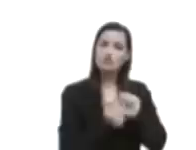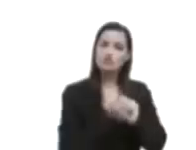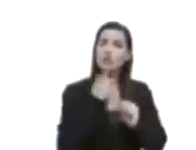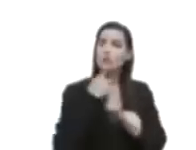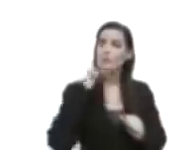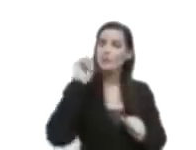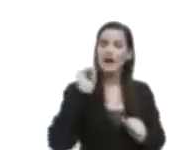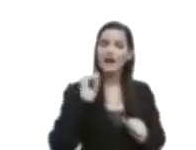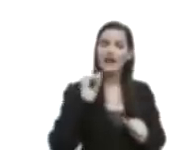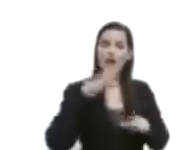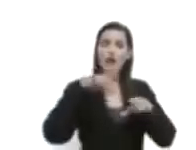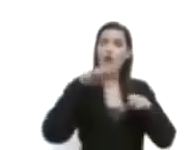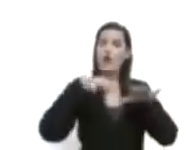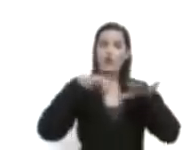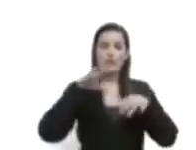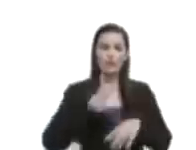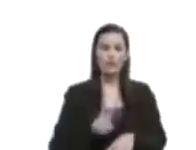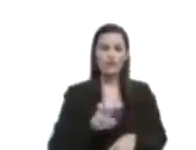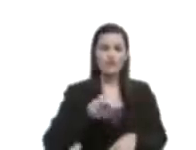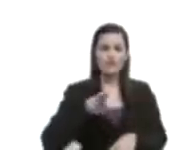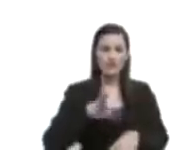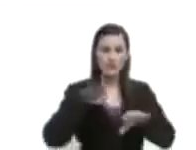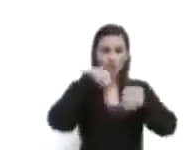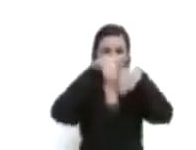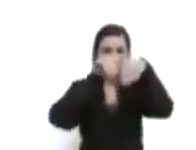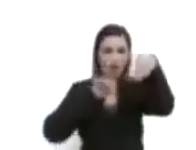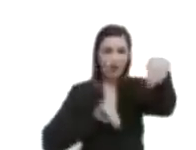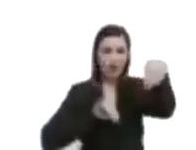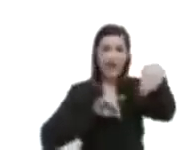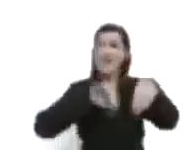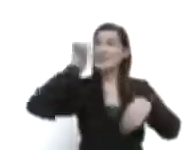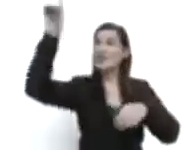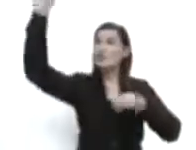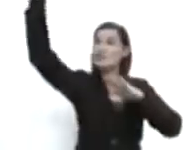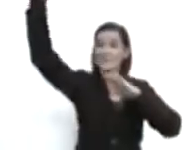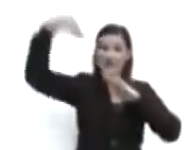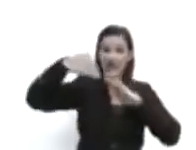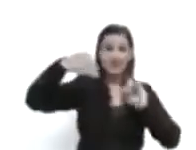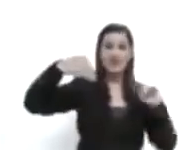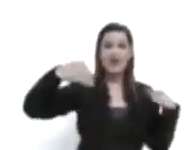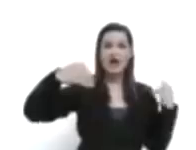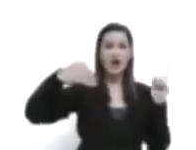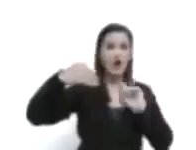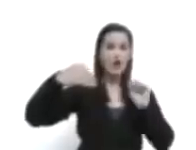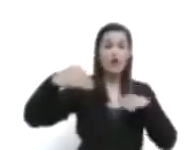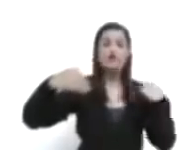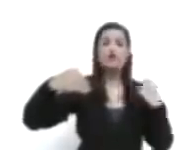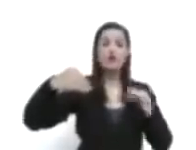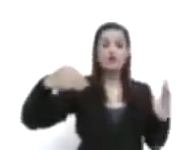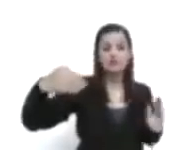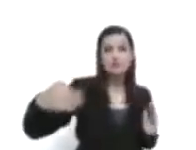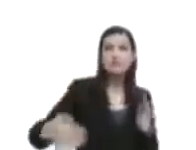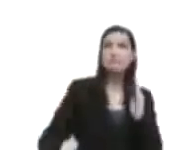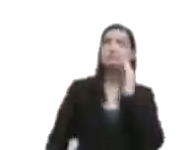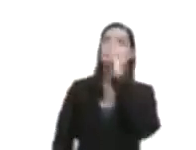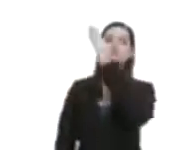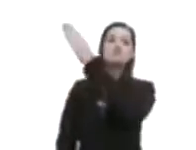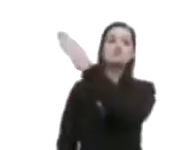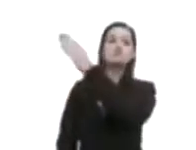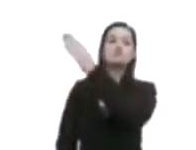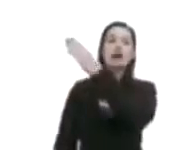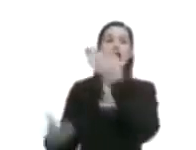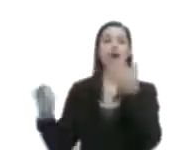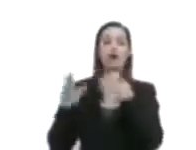sair, foi para nós entrarmos, porque Deus já está em tudo. Foi a presença está